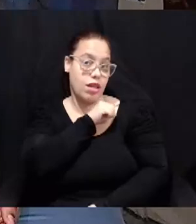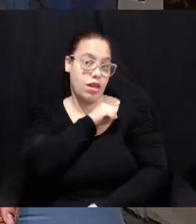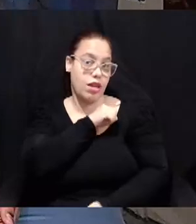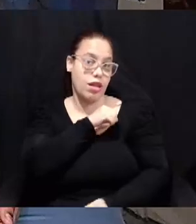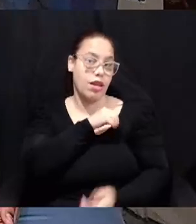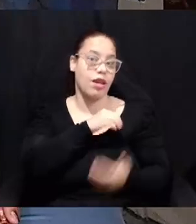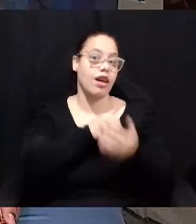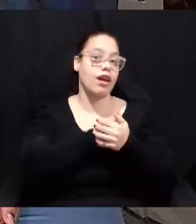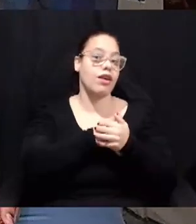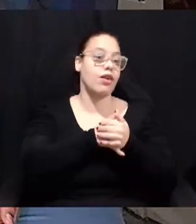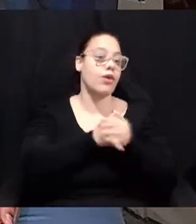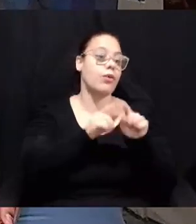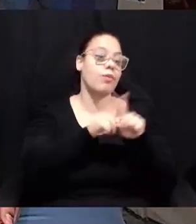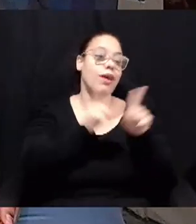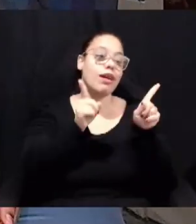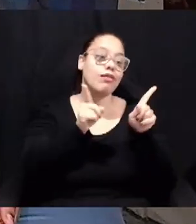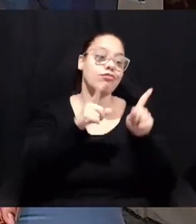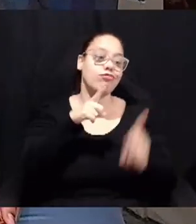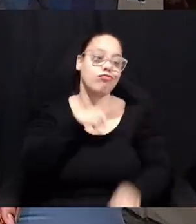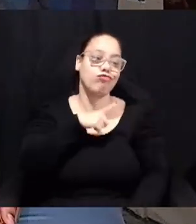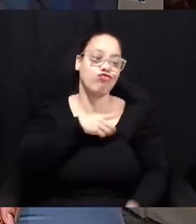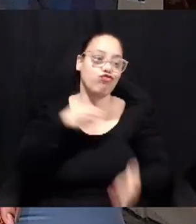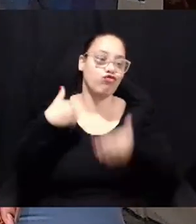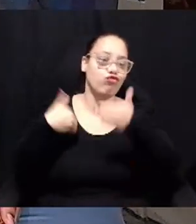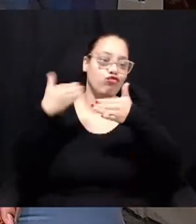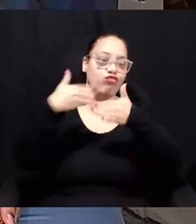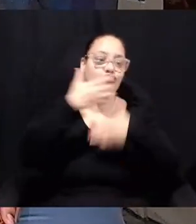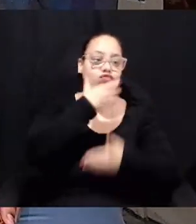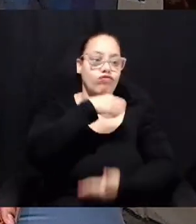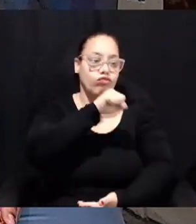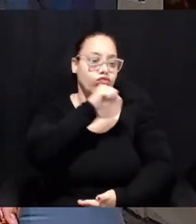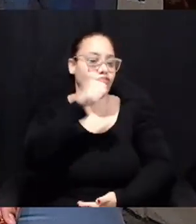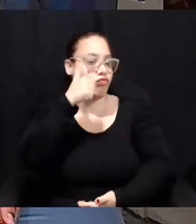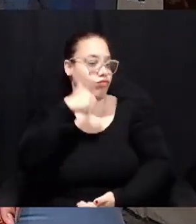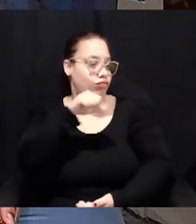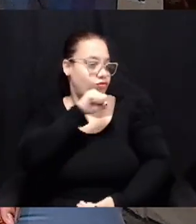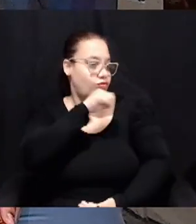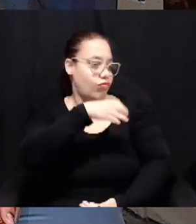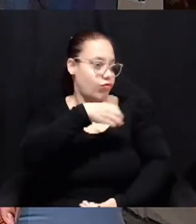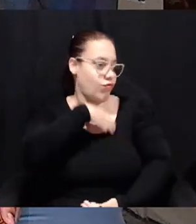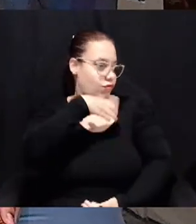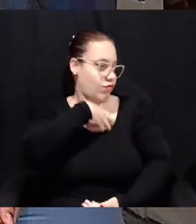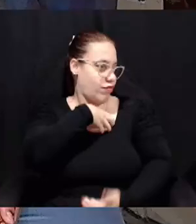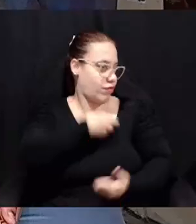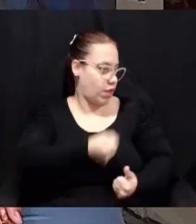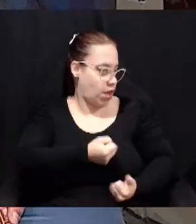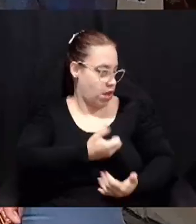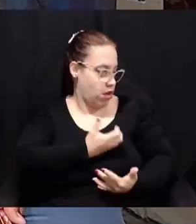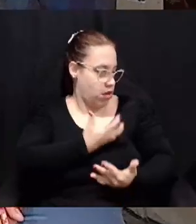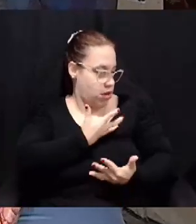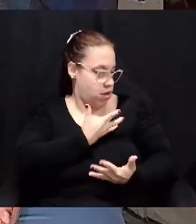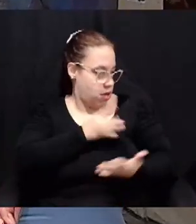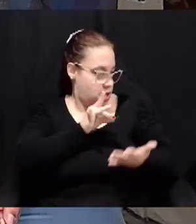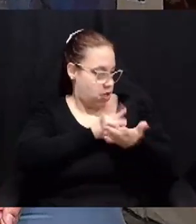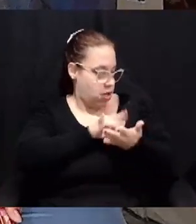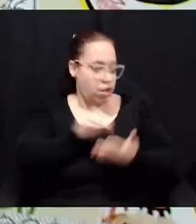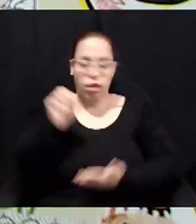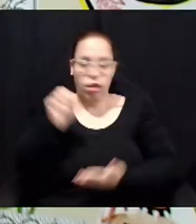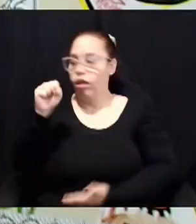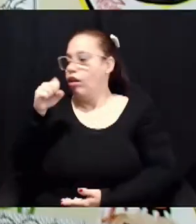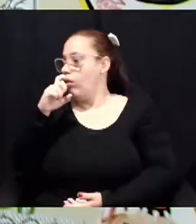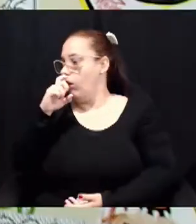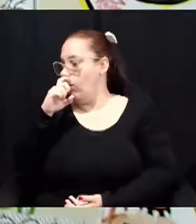Mas quando você tem esse processo de ser pai ou de ser mãe, isso fica muito mais aguçado, né? Porque é tempo real, né? Exatamente. E aí você